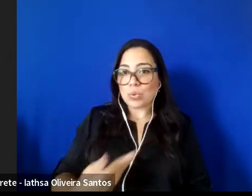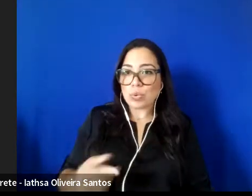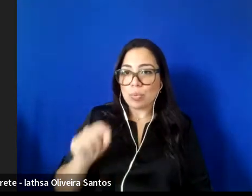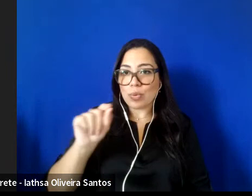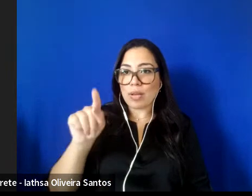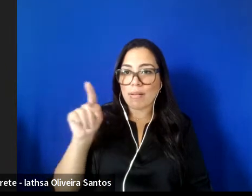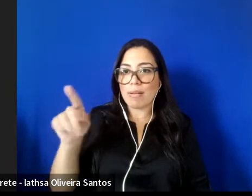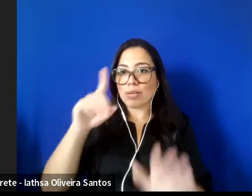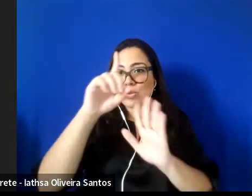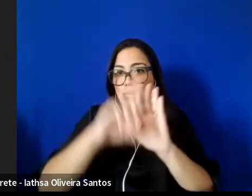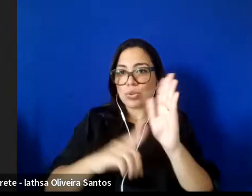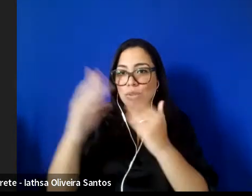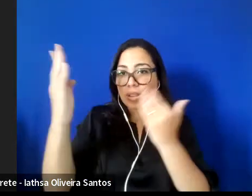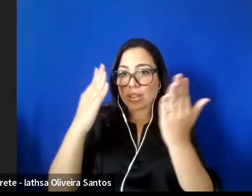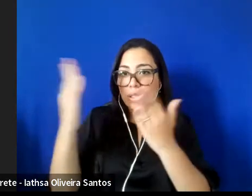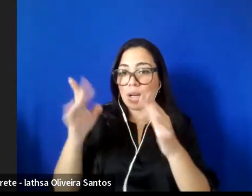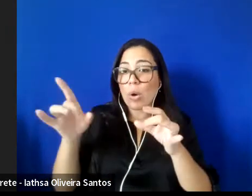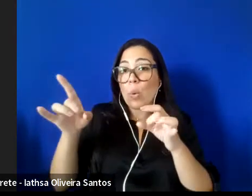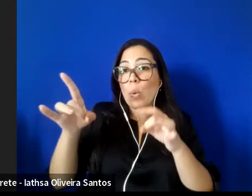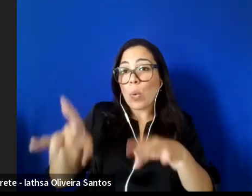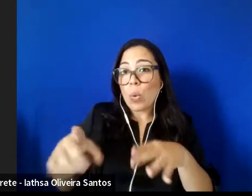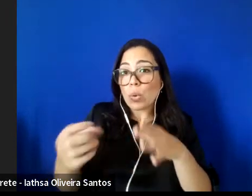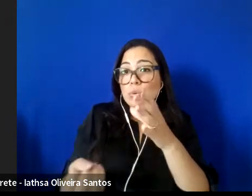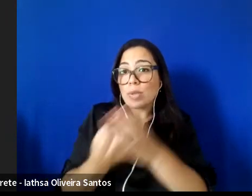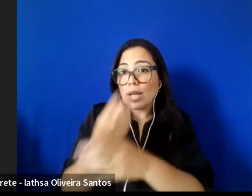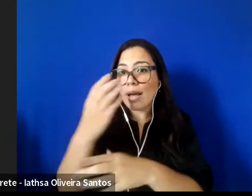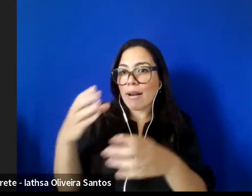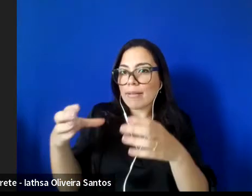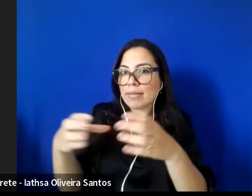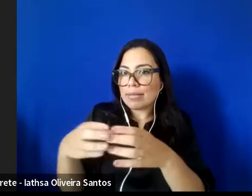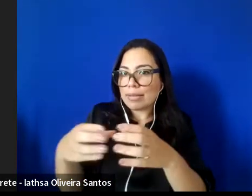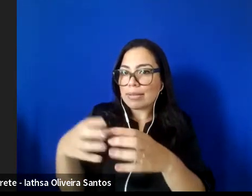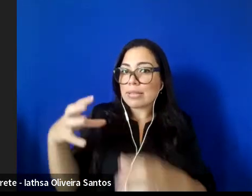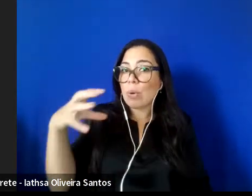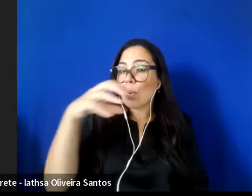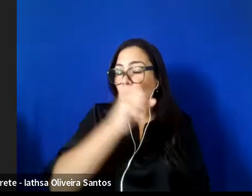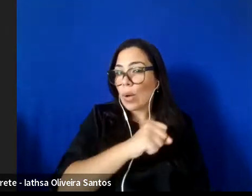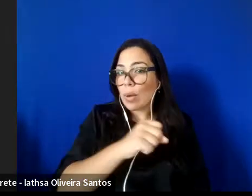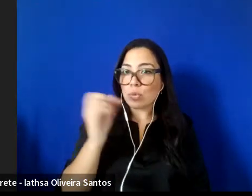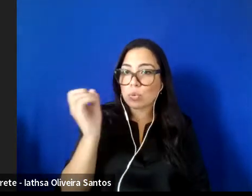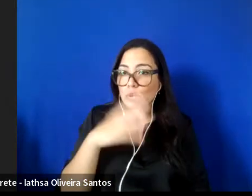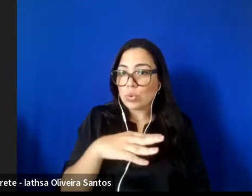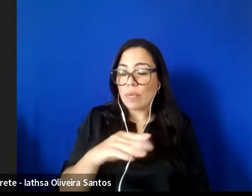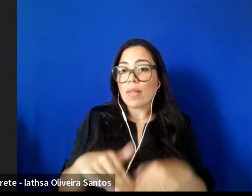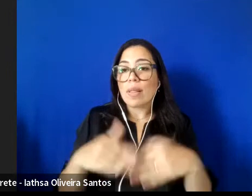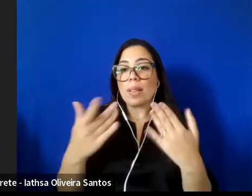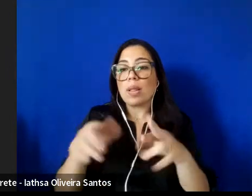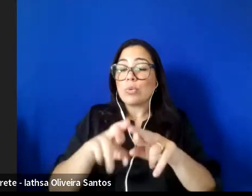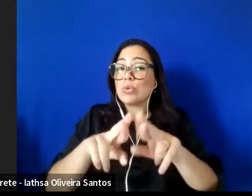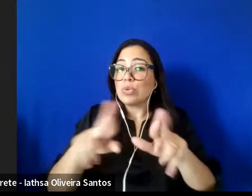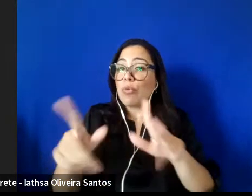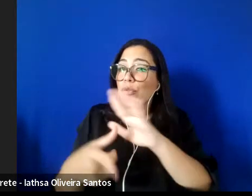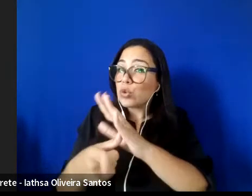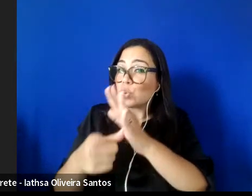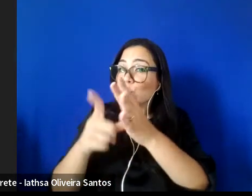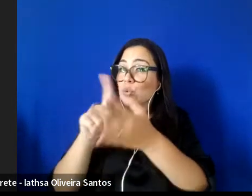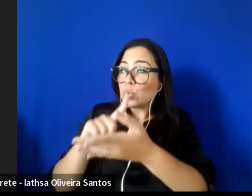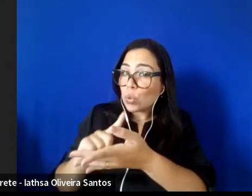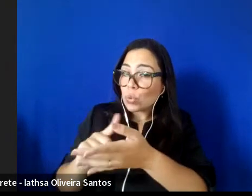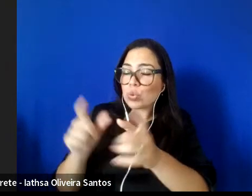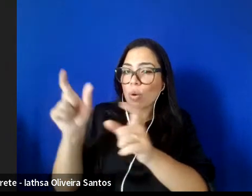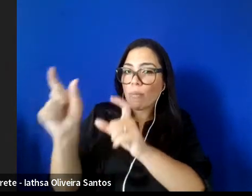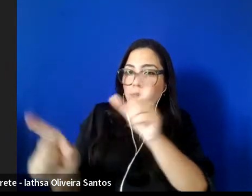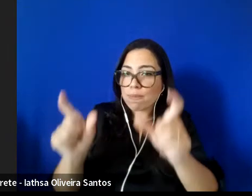Direito Comparado foi o último a ser criado, uma criação muito recente. Então, diferentemente de todos os demais núcleos, tem